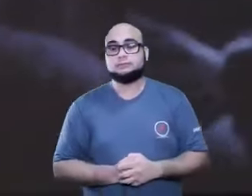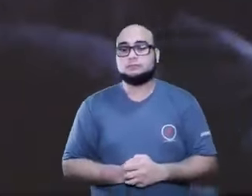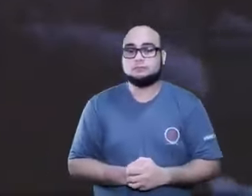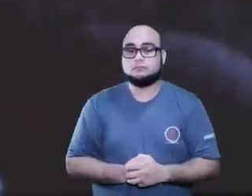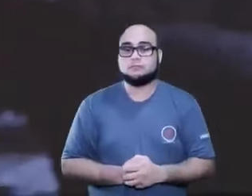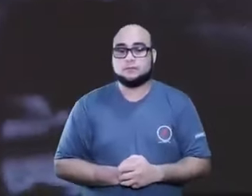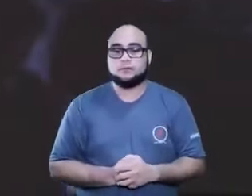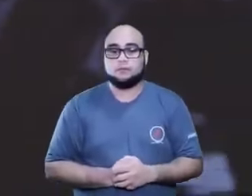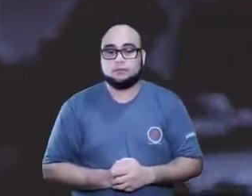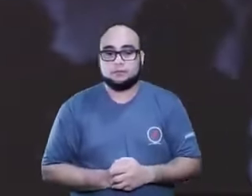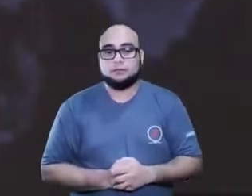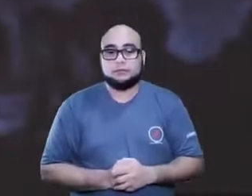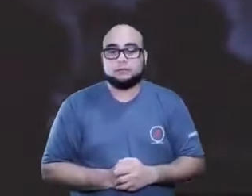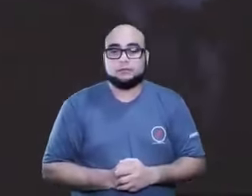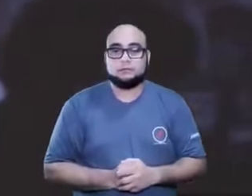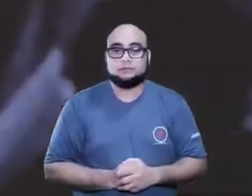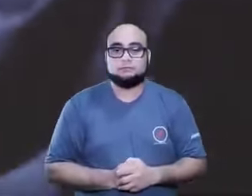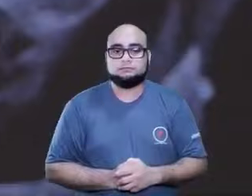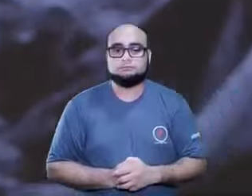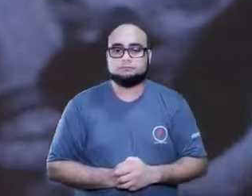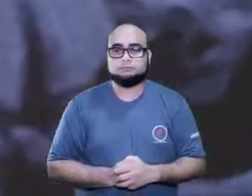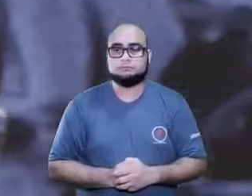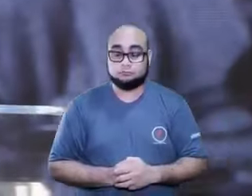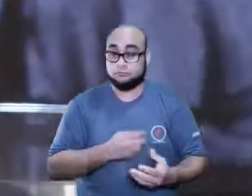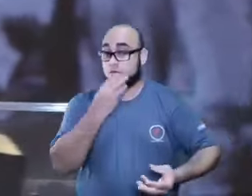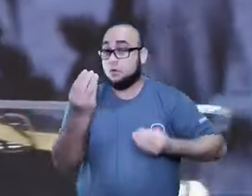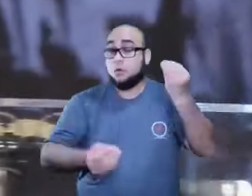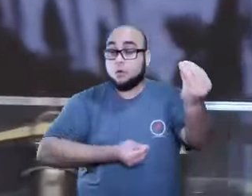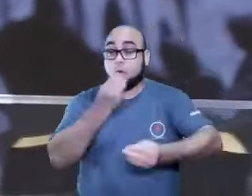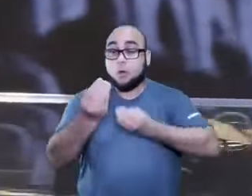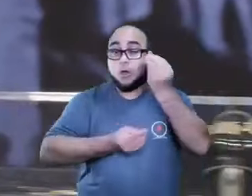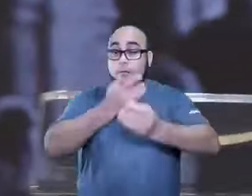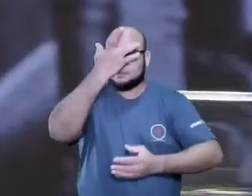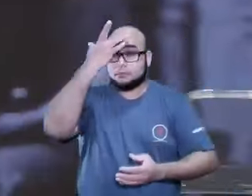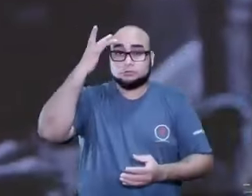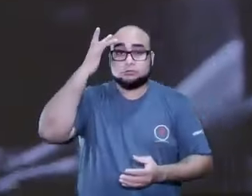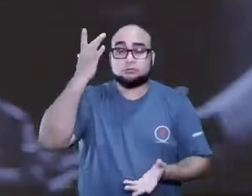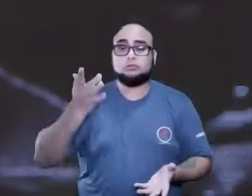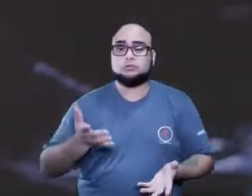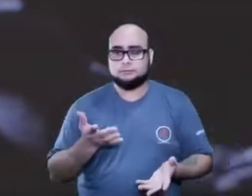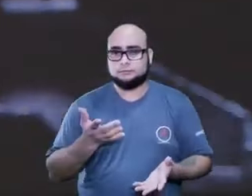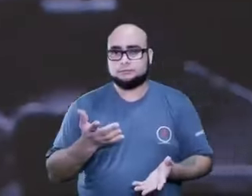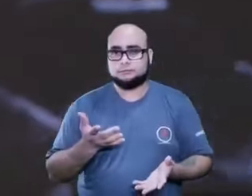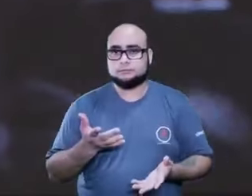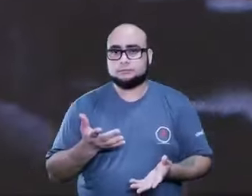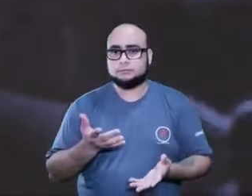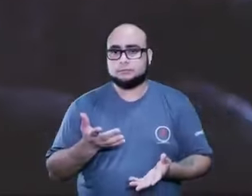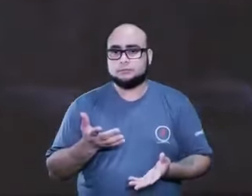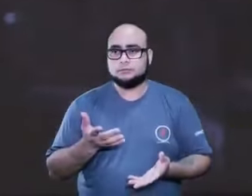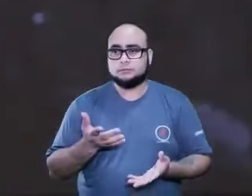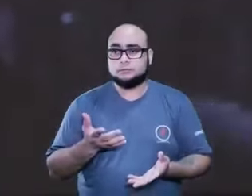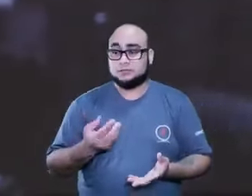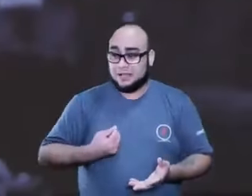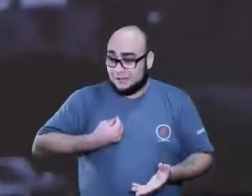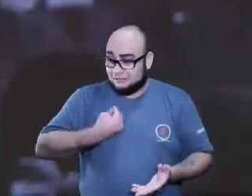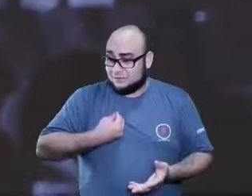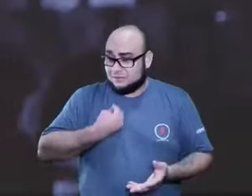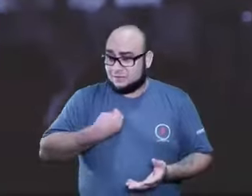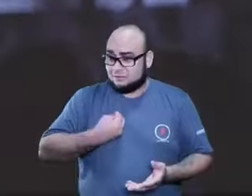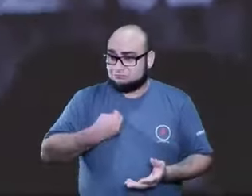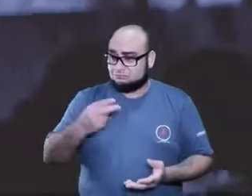uma coisa. Como é que alguém, ao analisar, avaliar a sua vida,